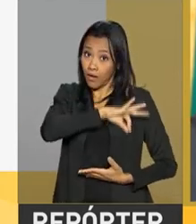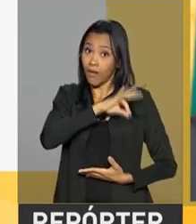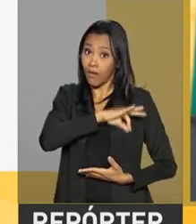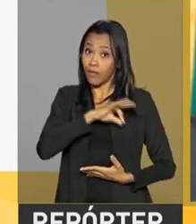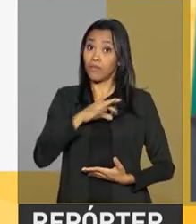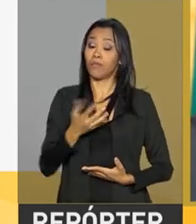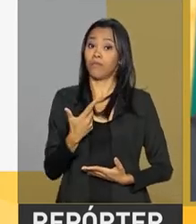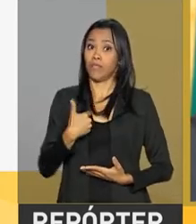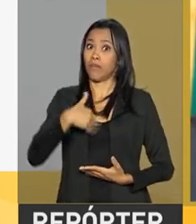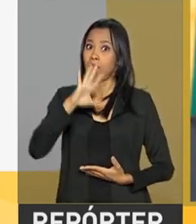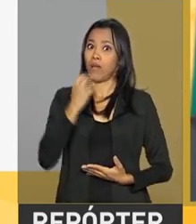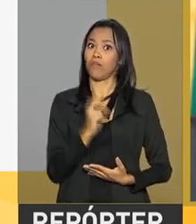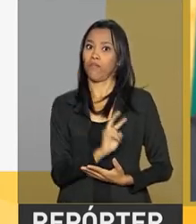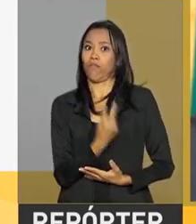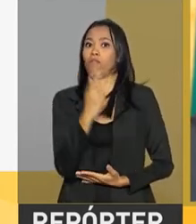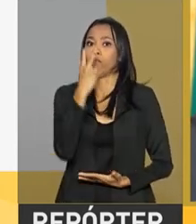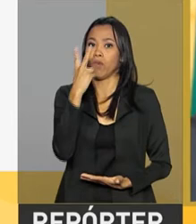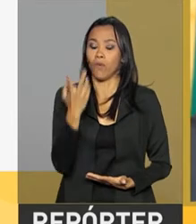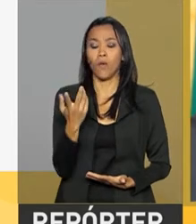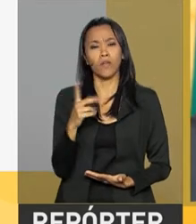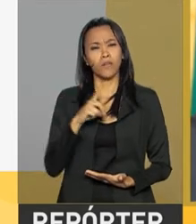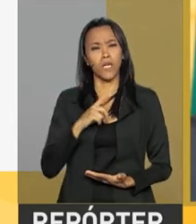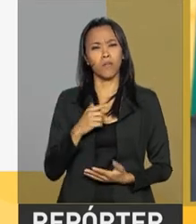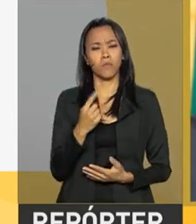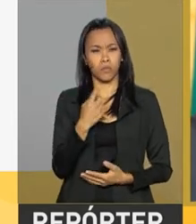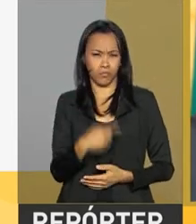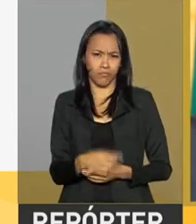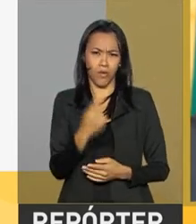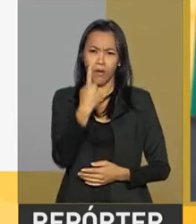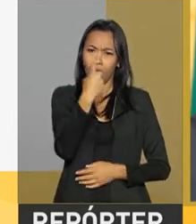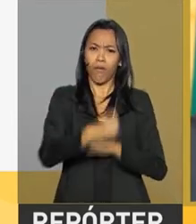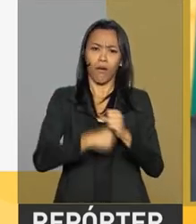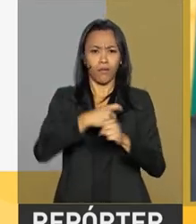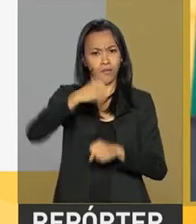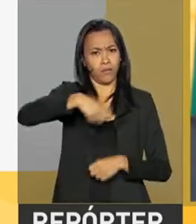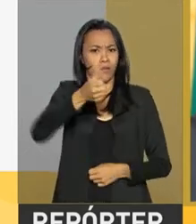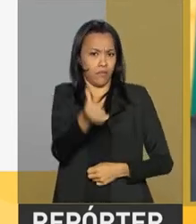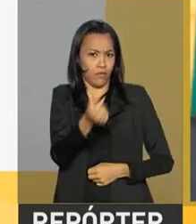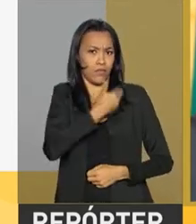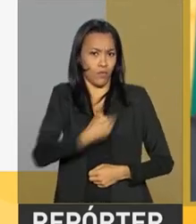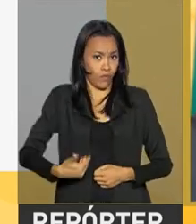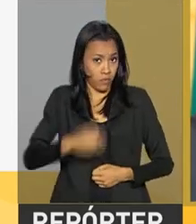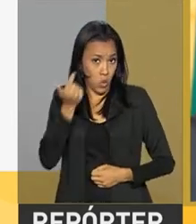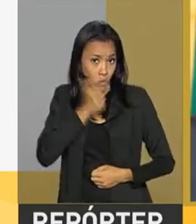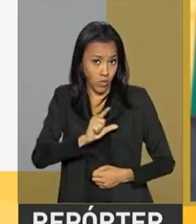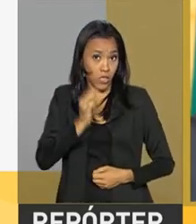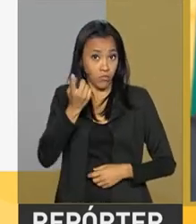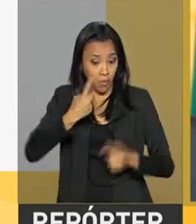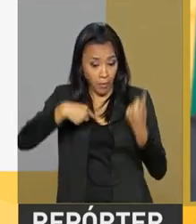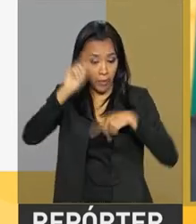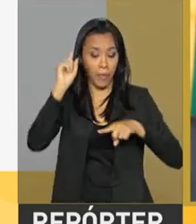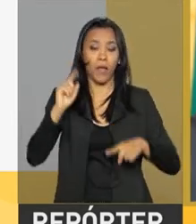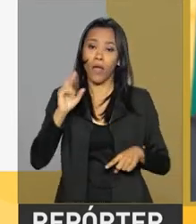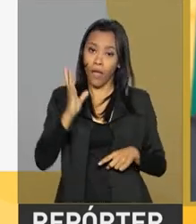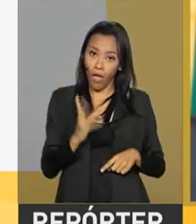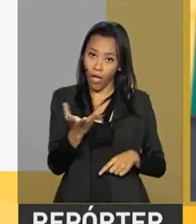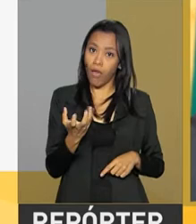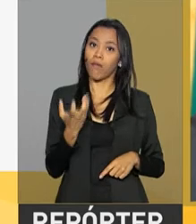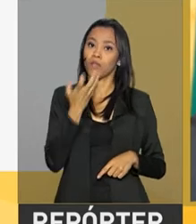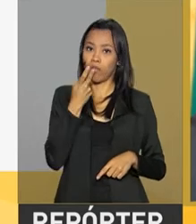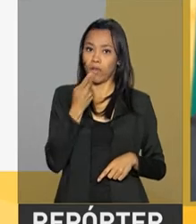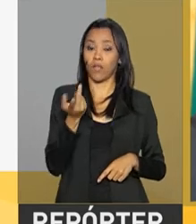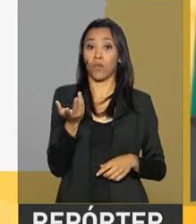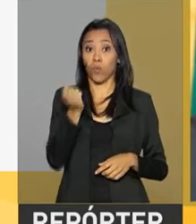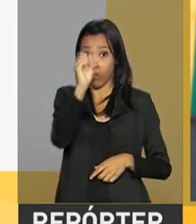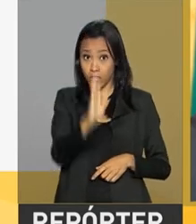valorizado nós temos pouco mais de um ano e meio de governo e conseguimos dar a volta por cima é o que tenho falado ultimamente o brasil